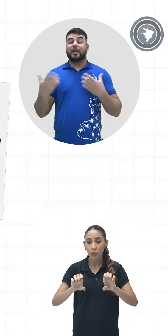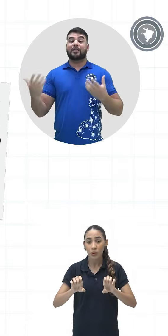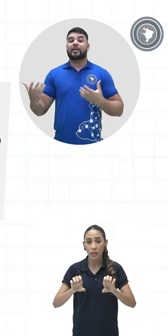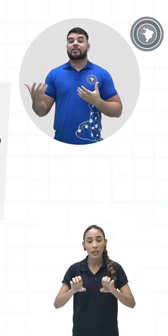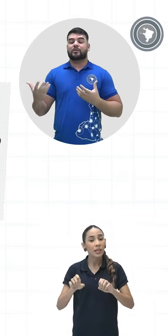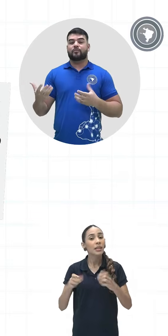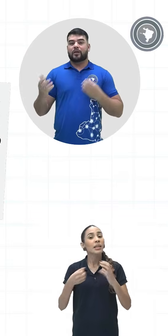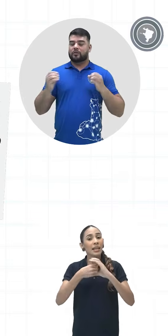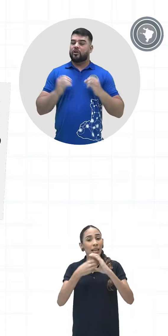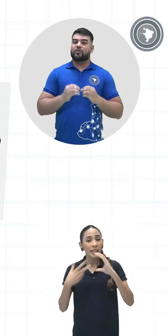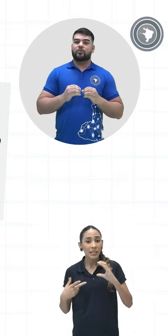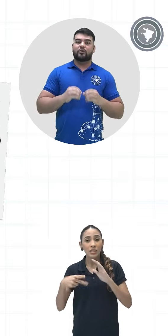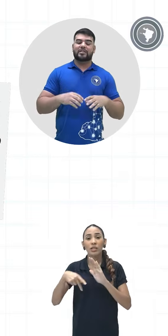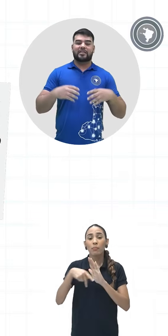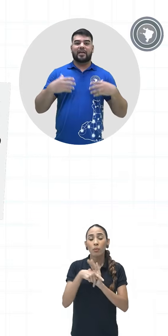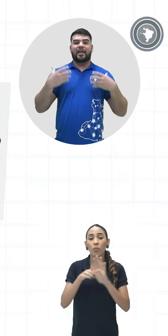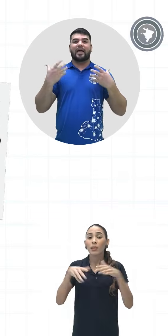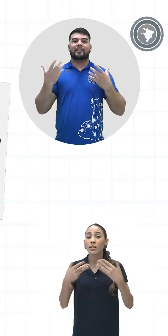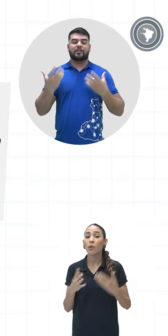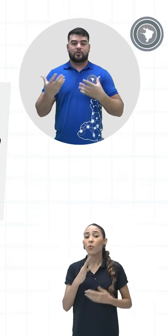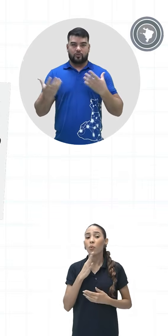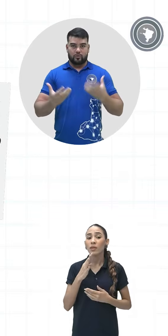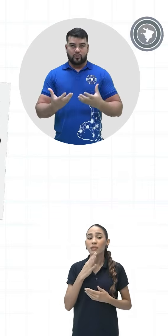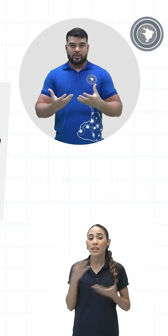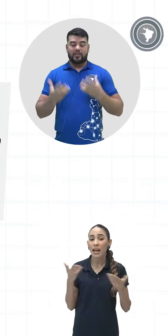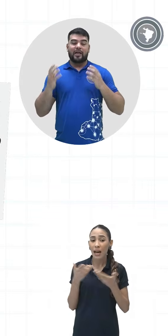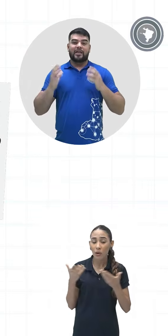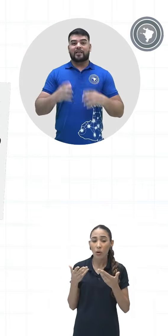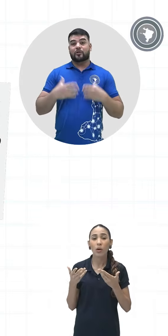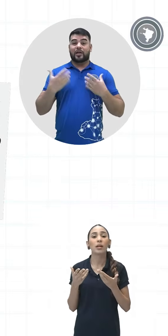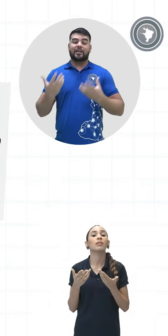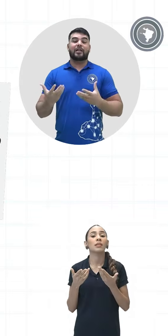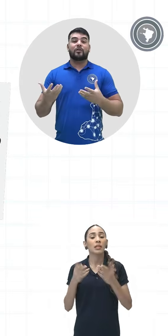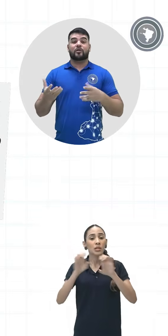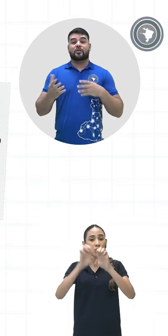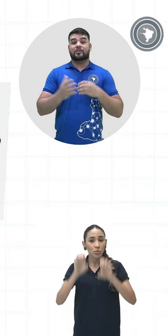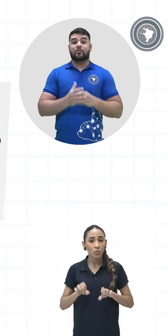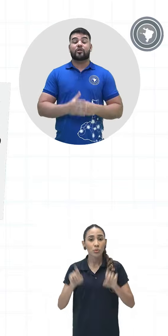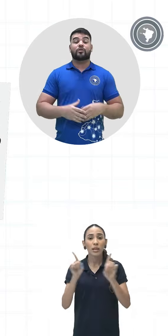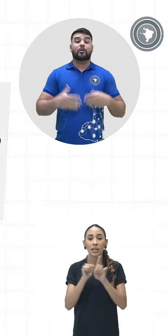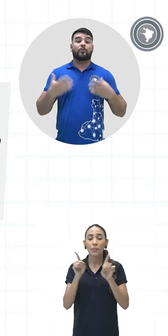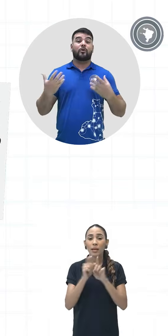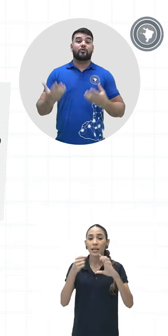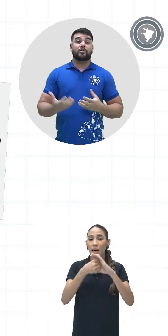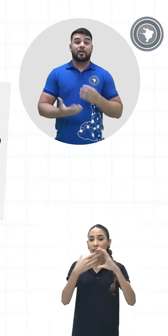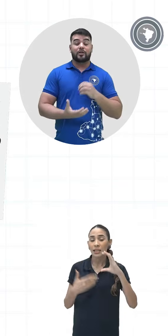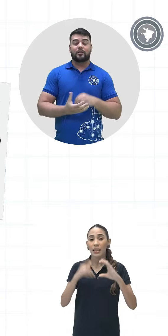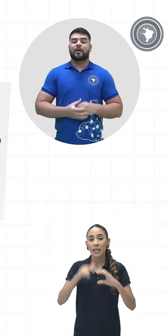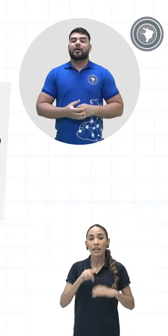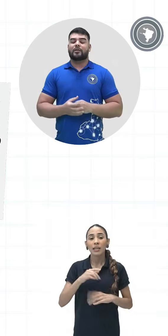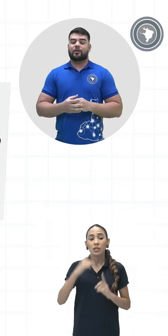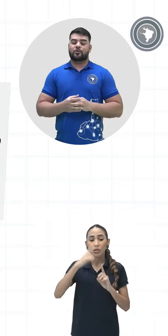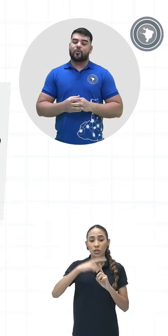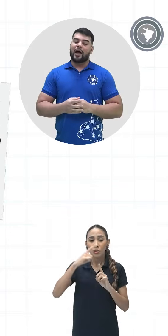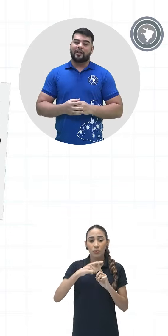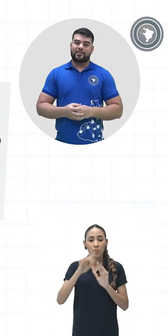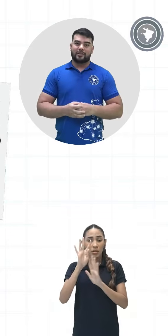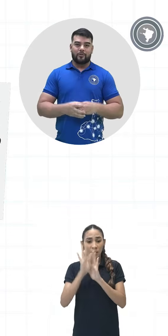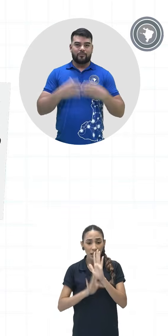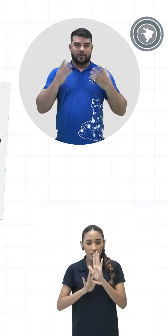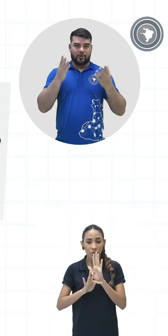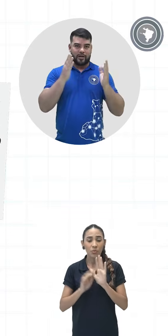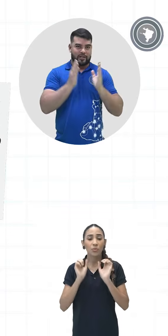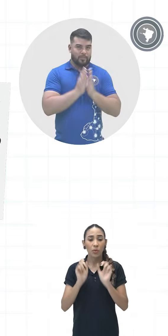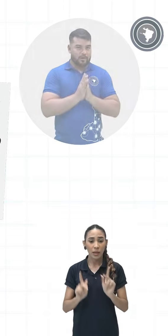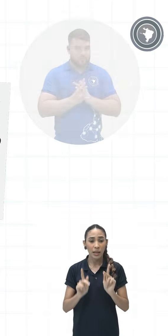que os caracterizam. Então, nós vamos conhecer essas estruturas e essas características, que são as tipologias textuais.